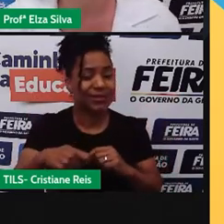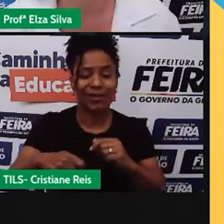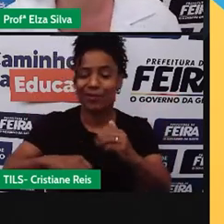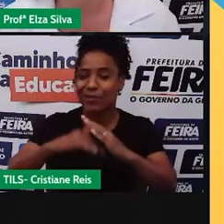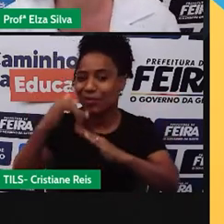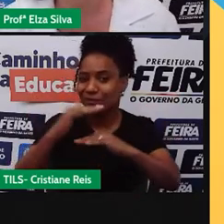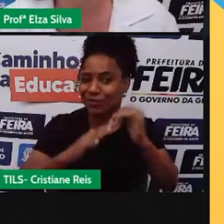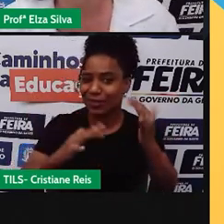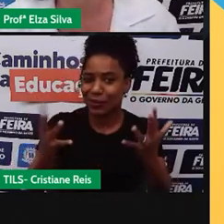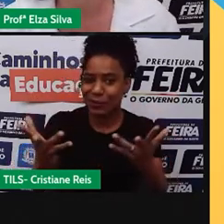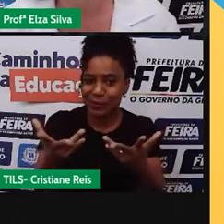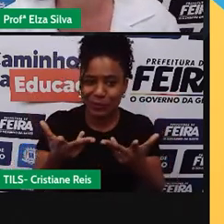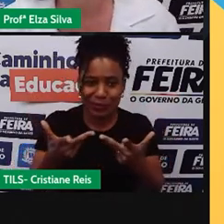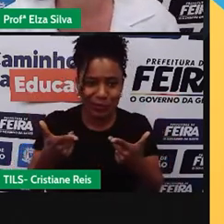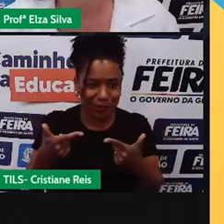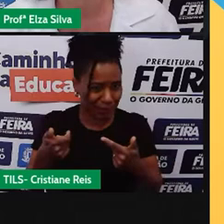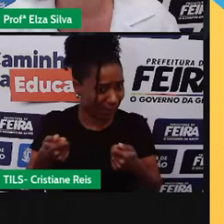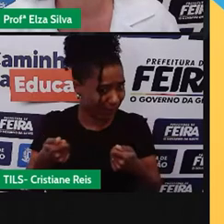habilidades específicas?